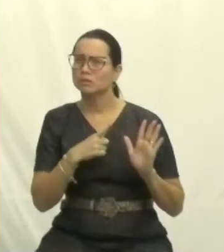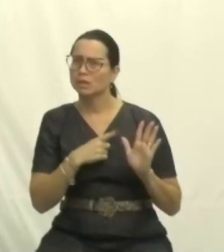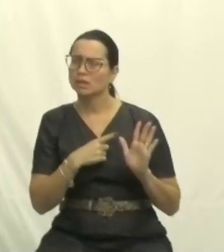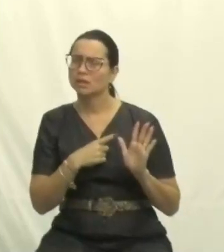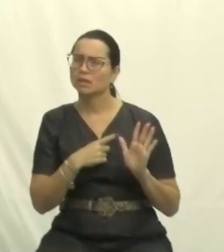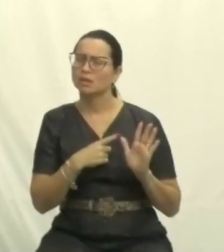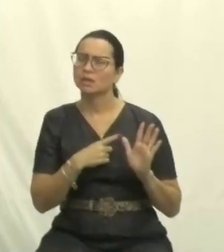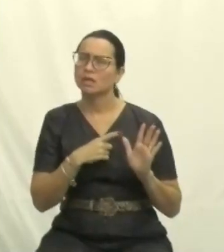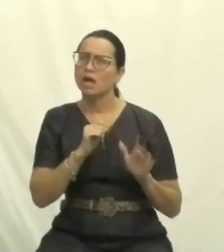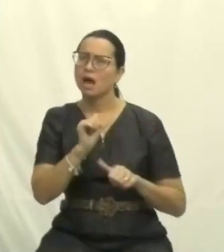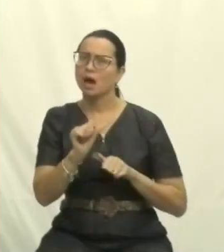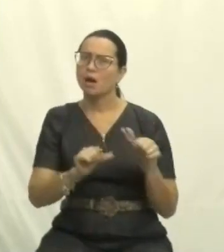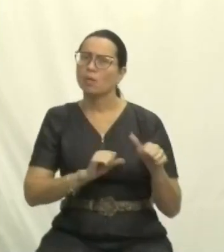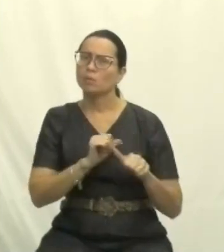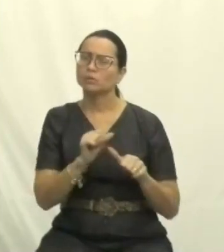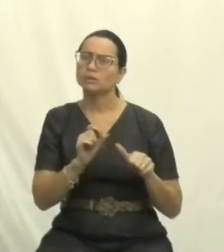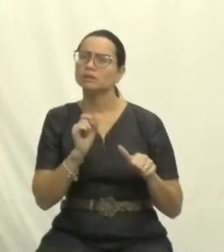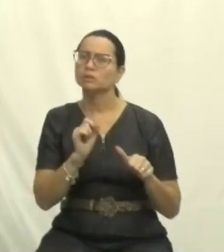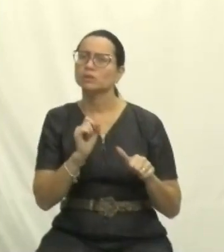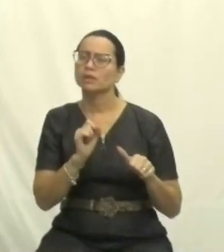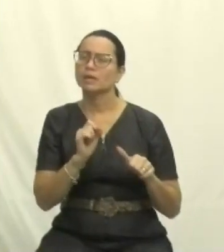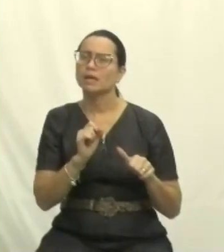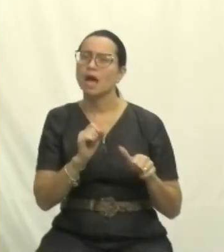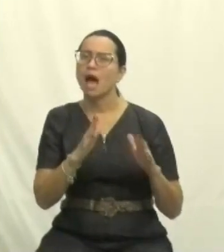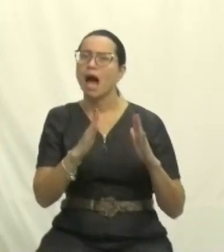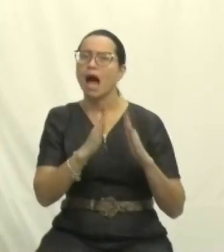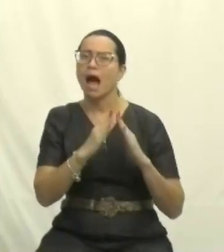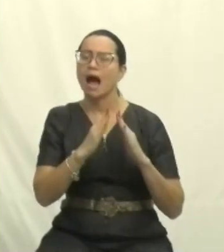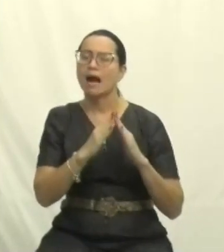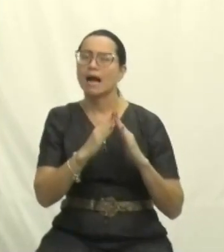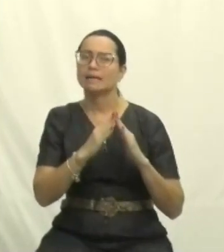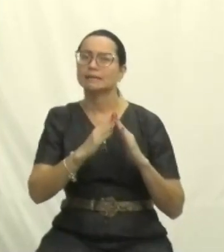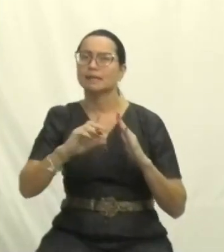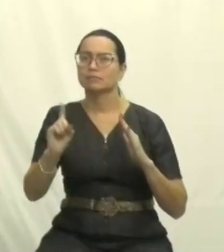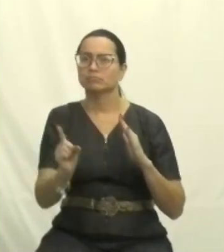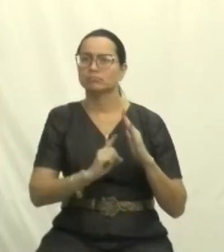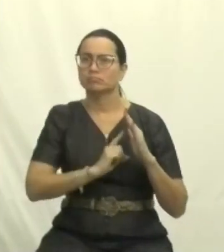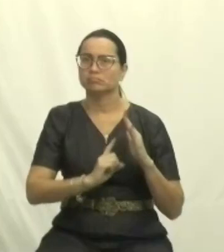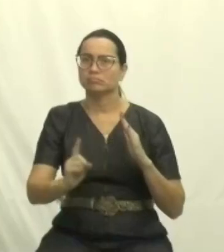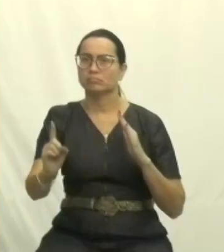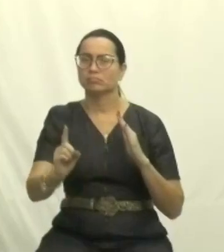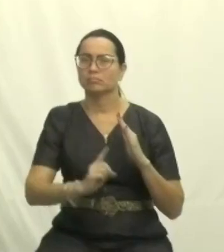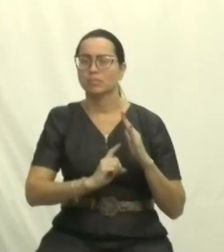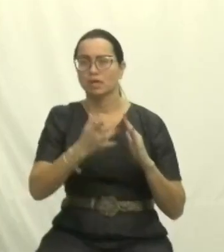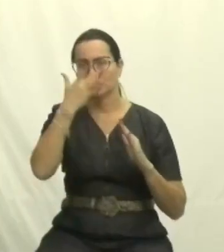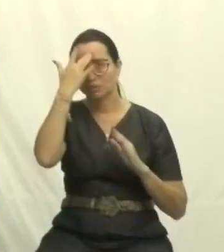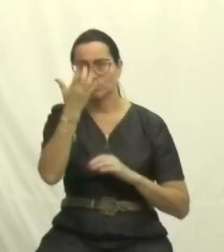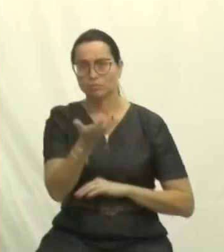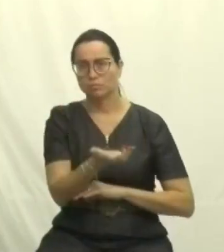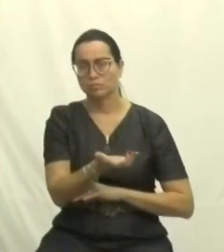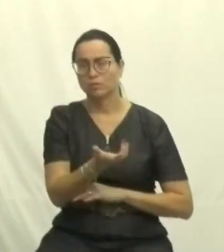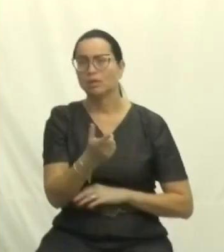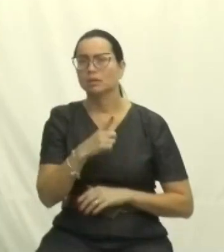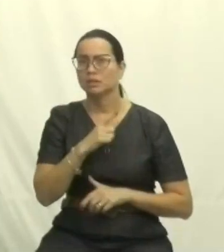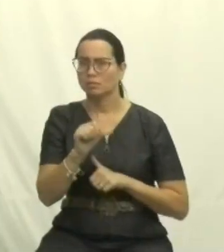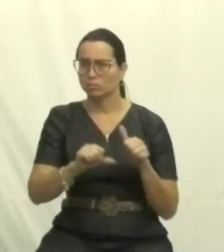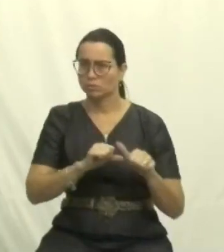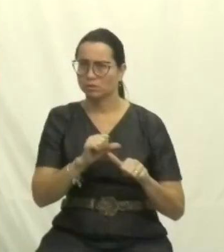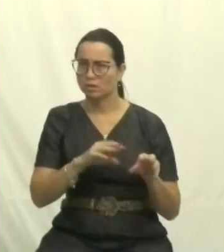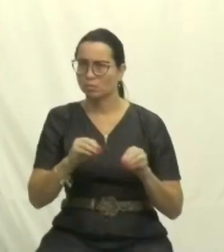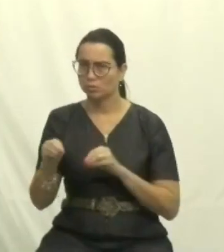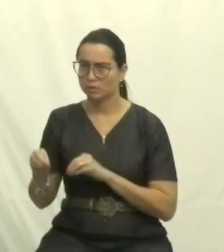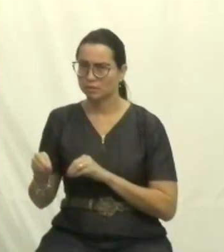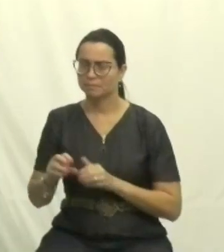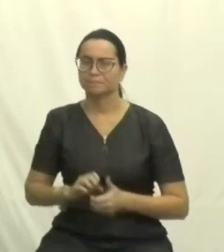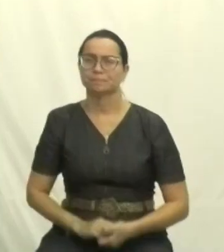de local da casa de passagem, atualmente localizada na rua Giacomo Sônigo Neto. Requerimento está em discussão.